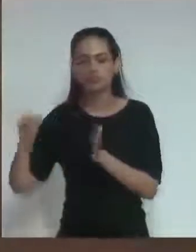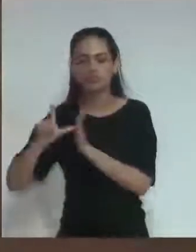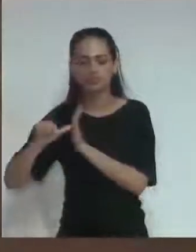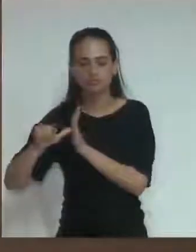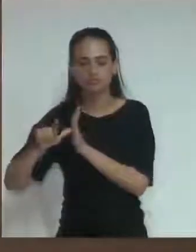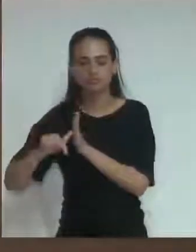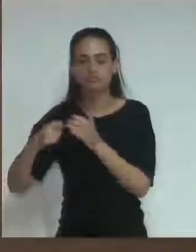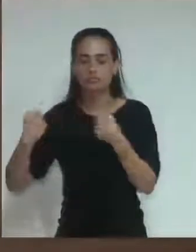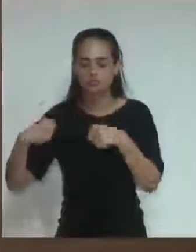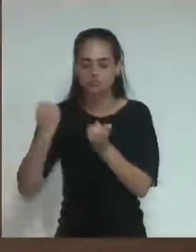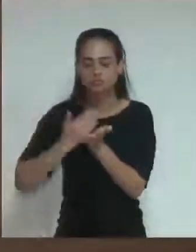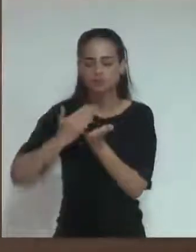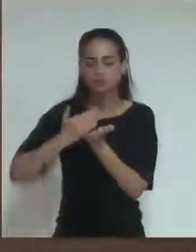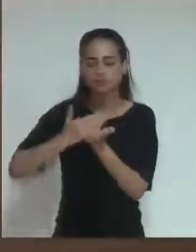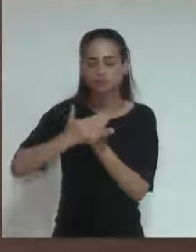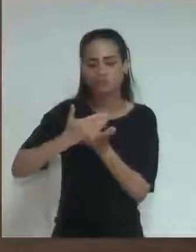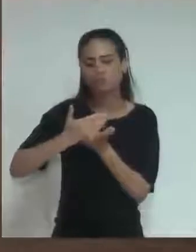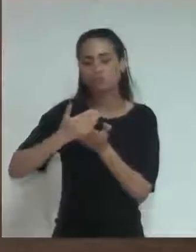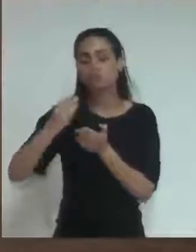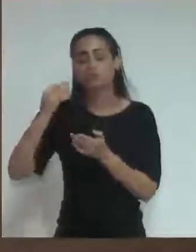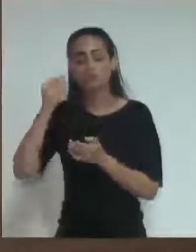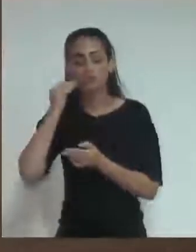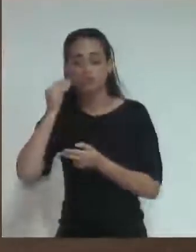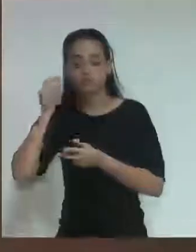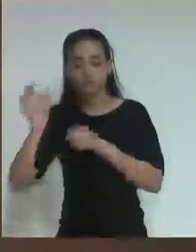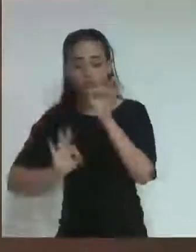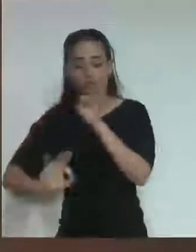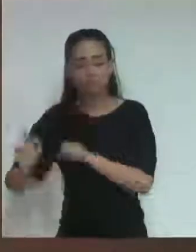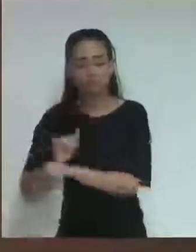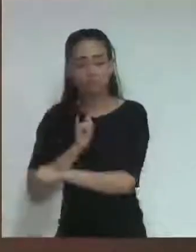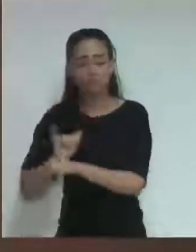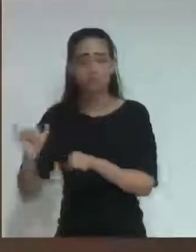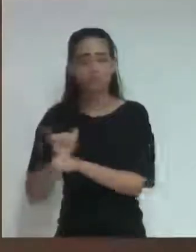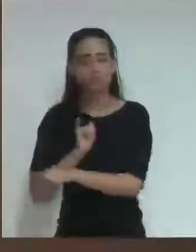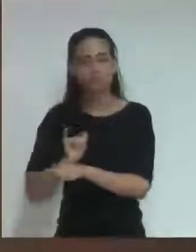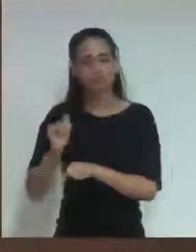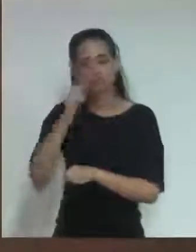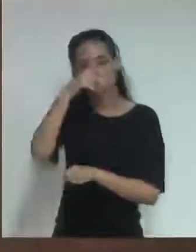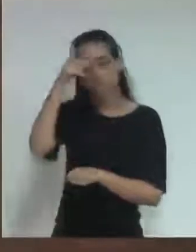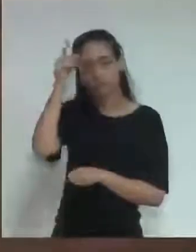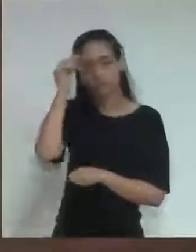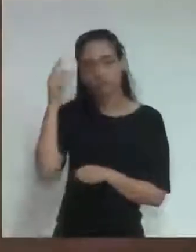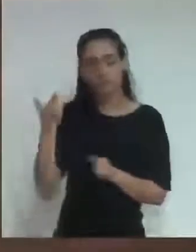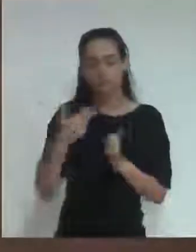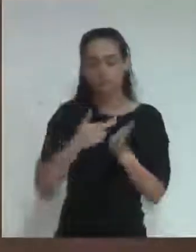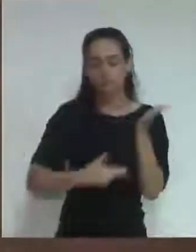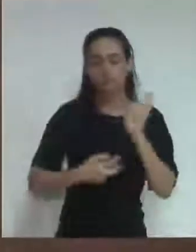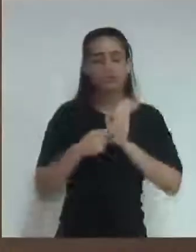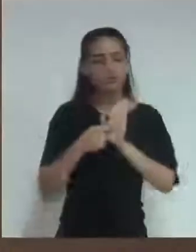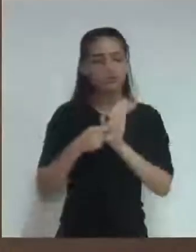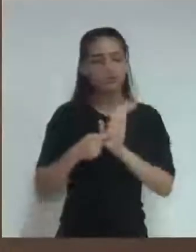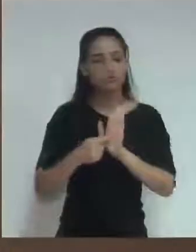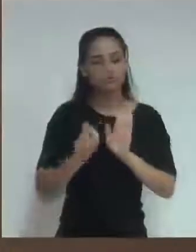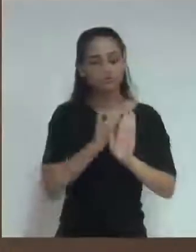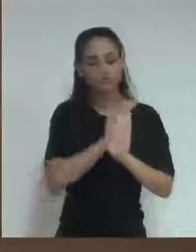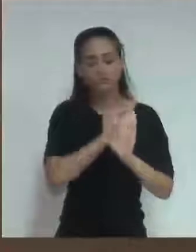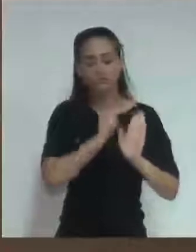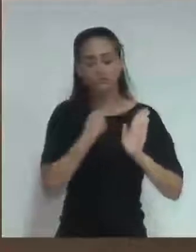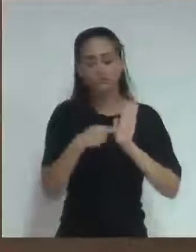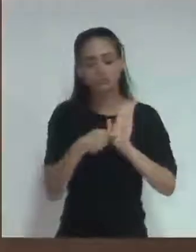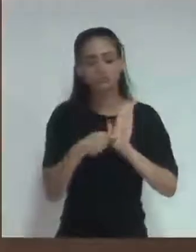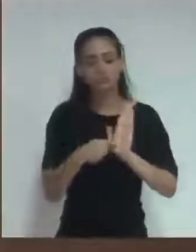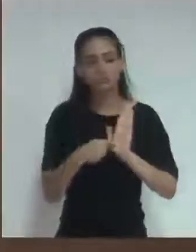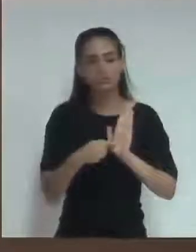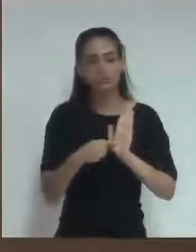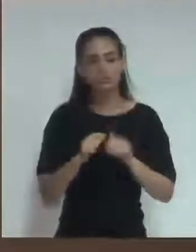conseguindo pagar. E isso é uma parte do grosso, o grosso desse aumento da dívida. Em cima disso, o relatório mostra, os números mostram isso. Agora, qual